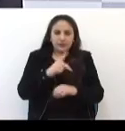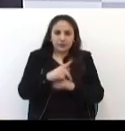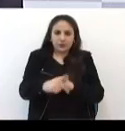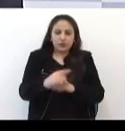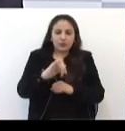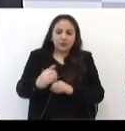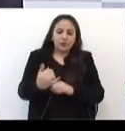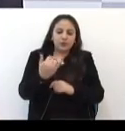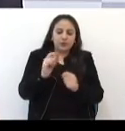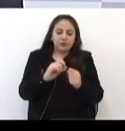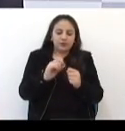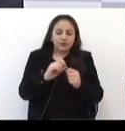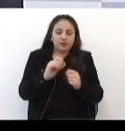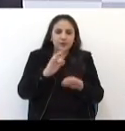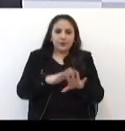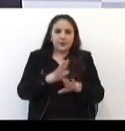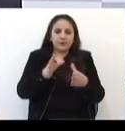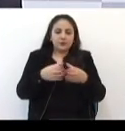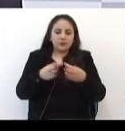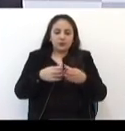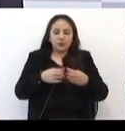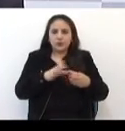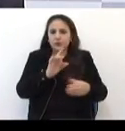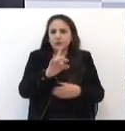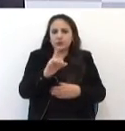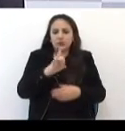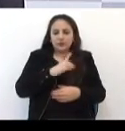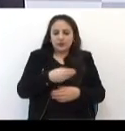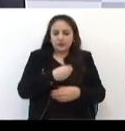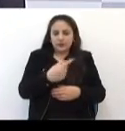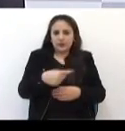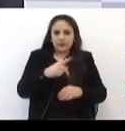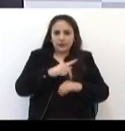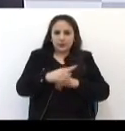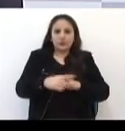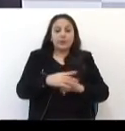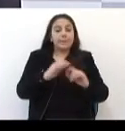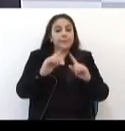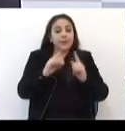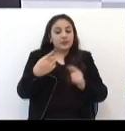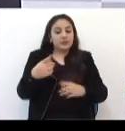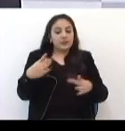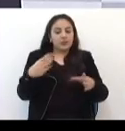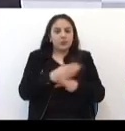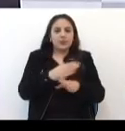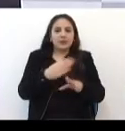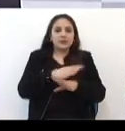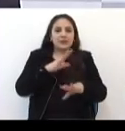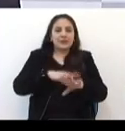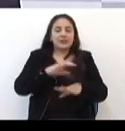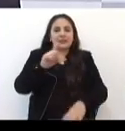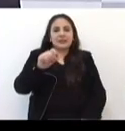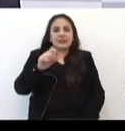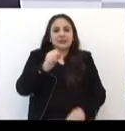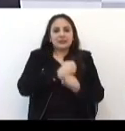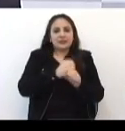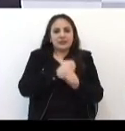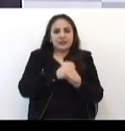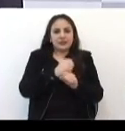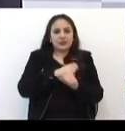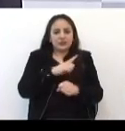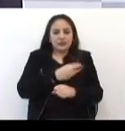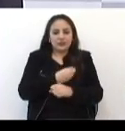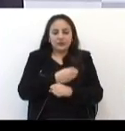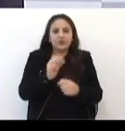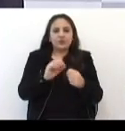Passo Fundo. E eu aproveito, evidentemente, fazer homenagem aos demais grupos, não é só esse que existe aqui em Passo Fundo. Mas esse completa esse ano